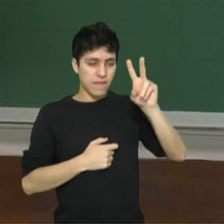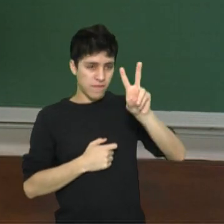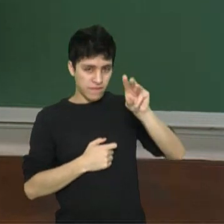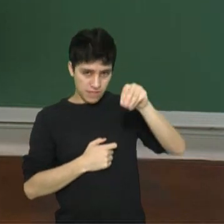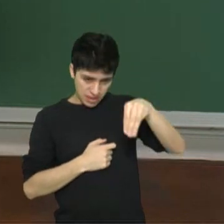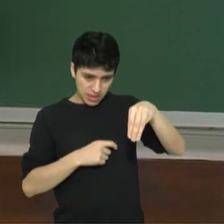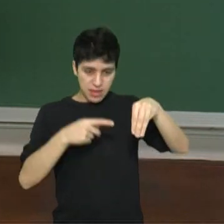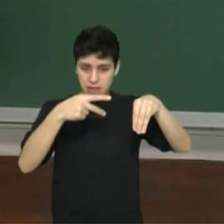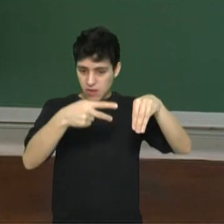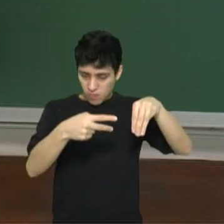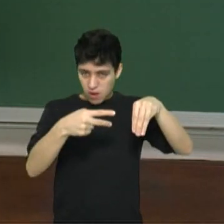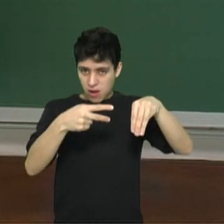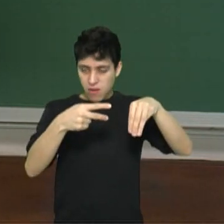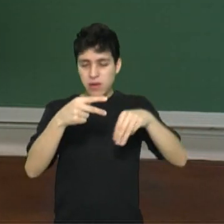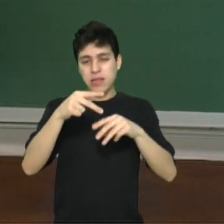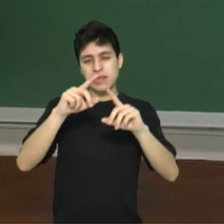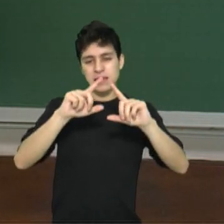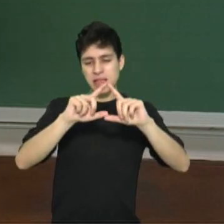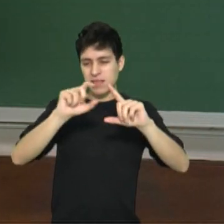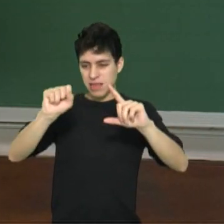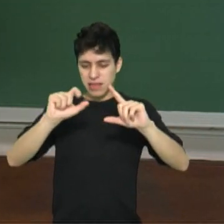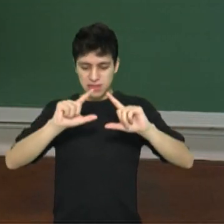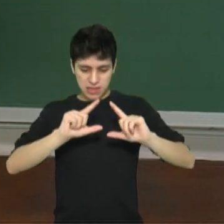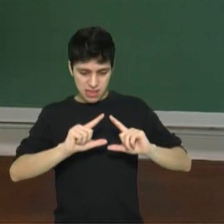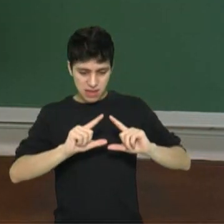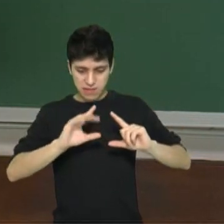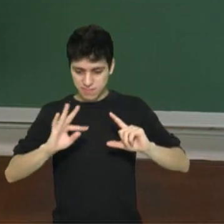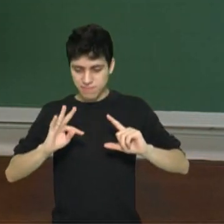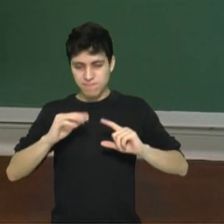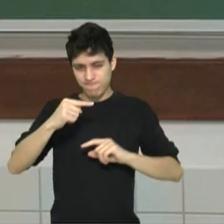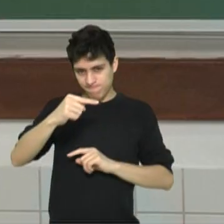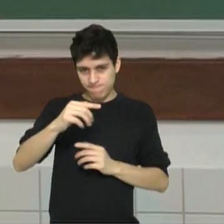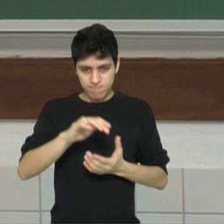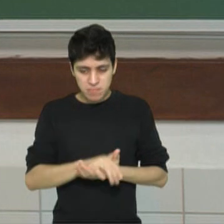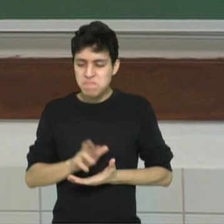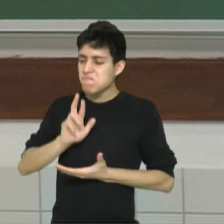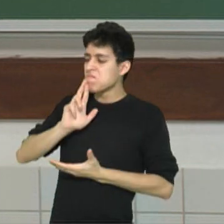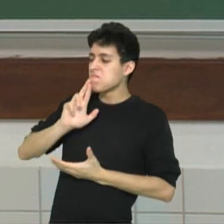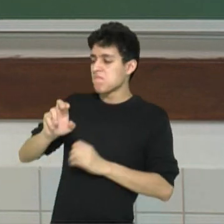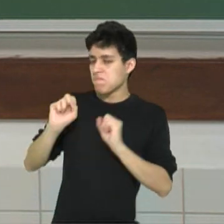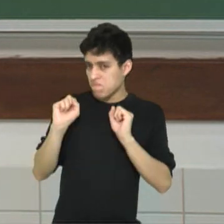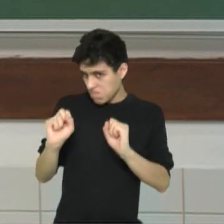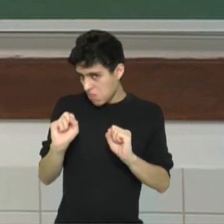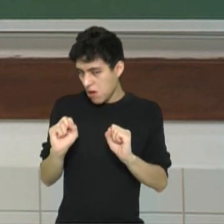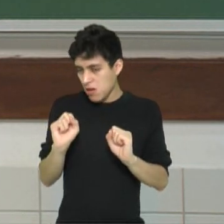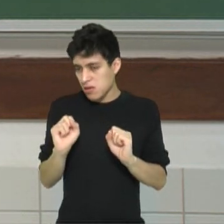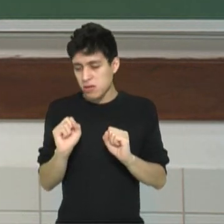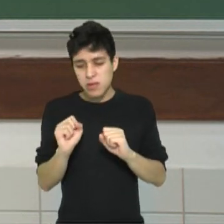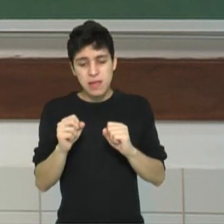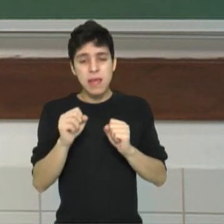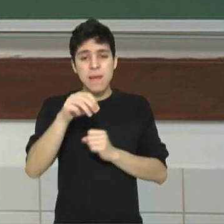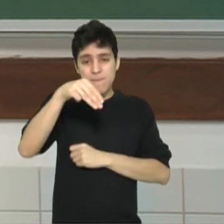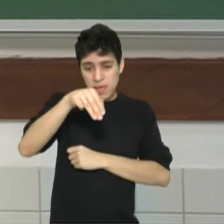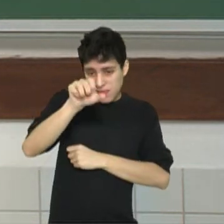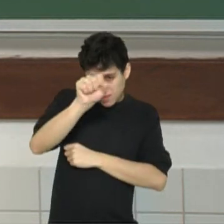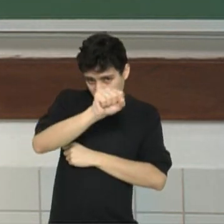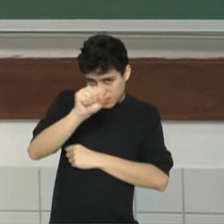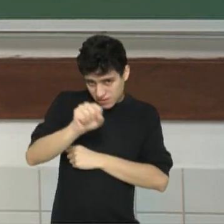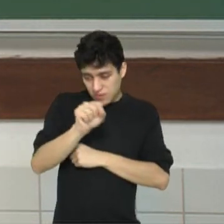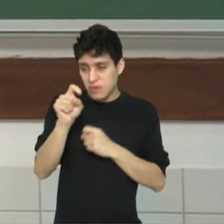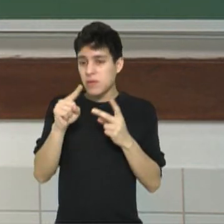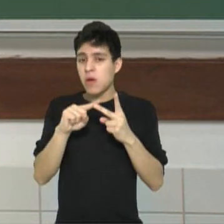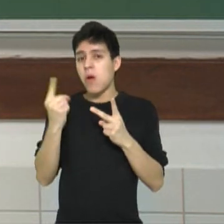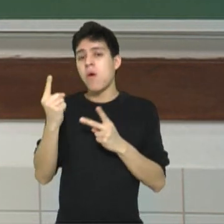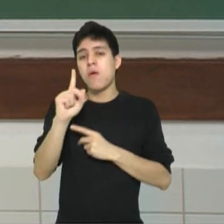Vm igual ΔS por ΔT, né? E o resultado pode ser tanto em metros por segundo